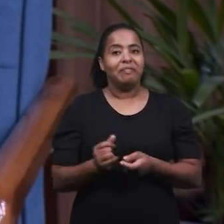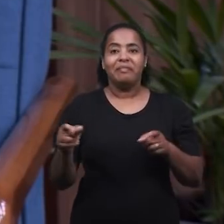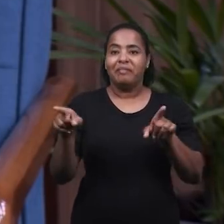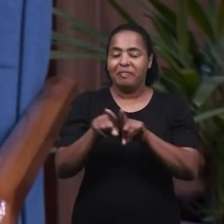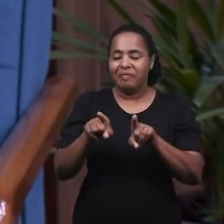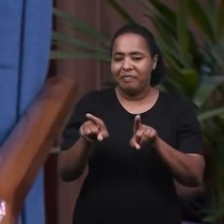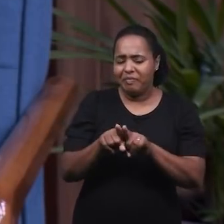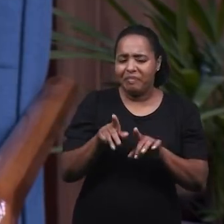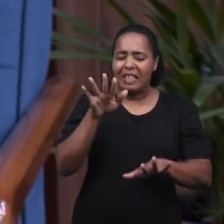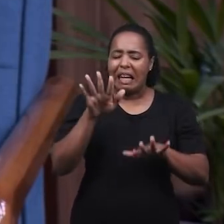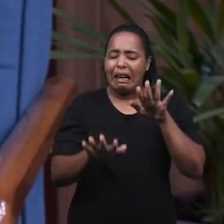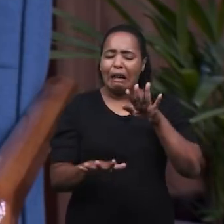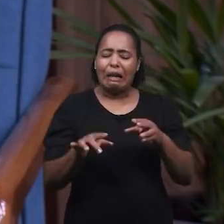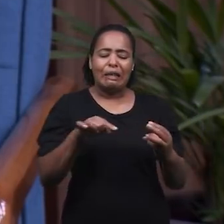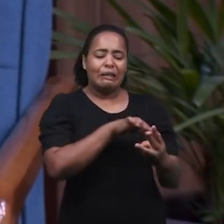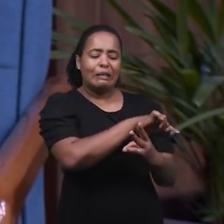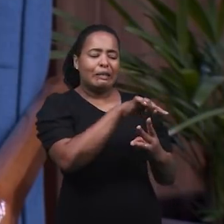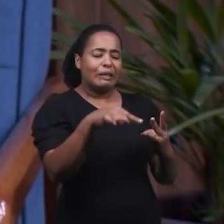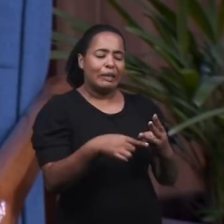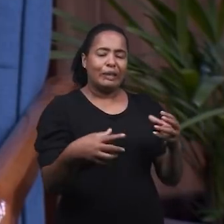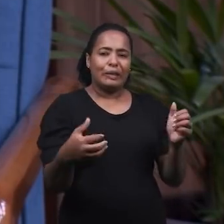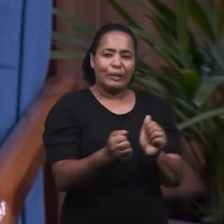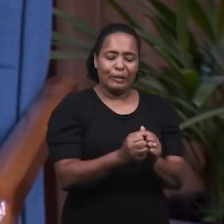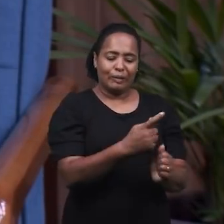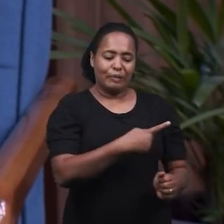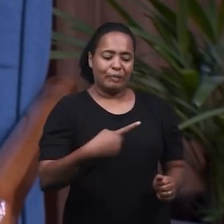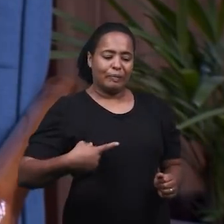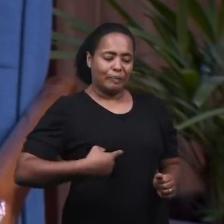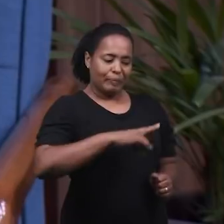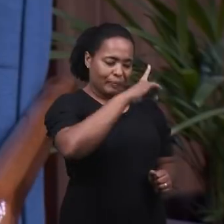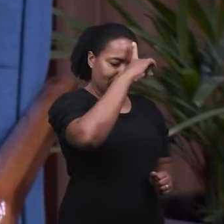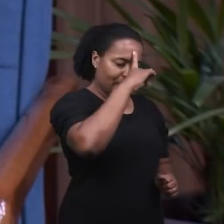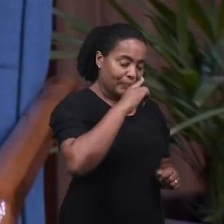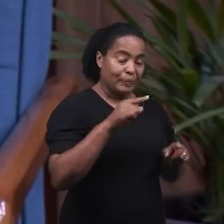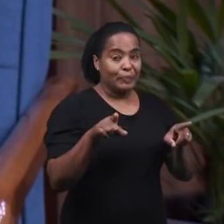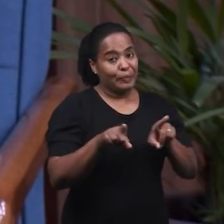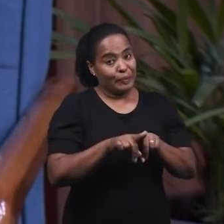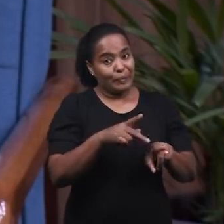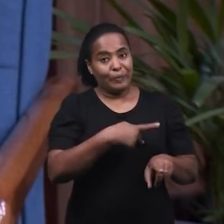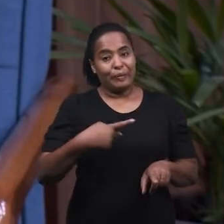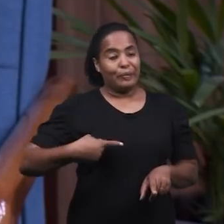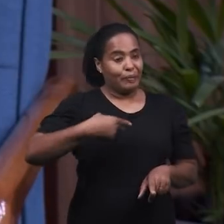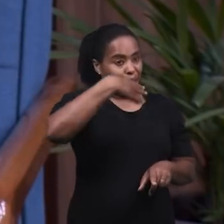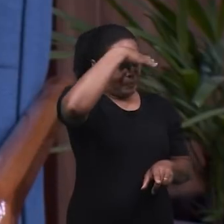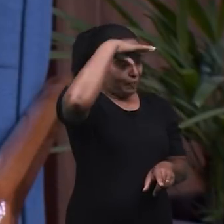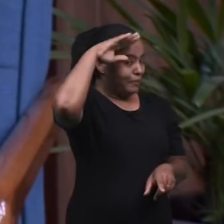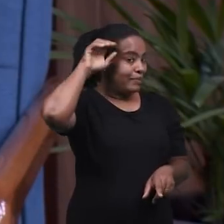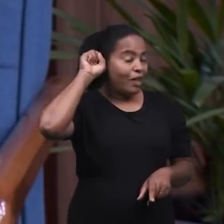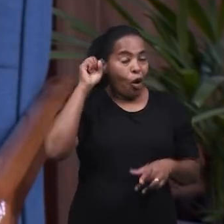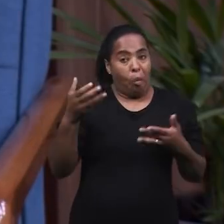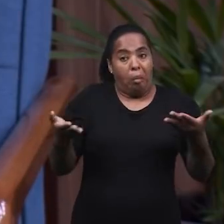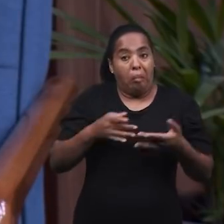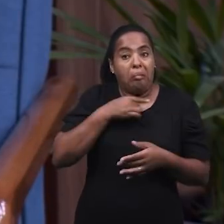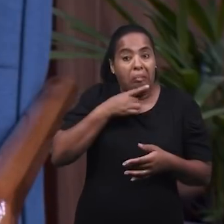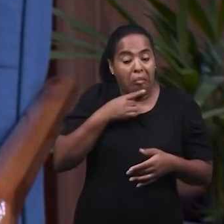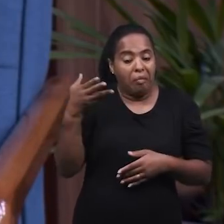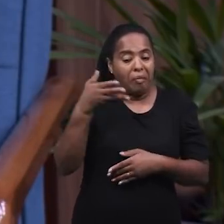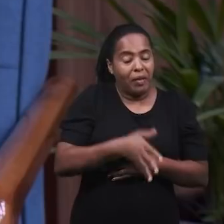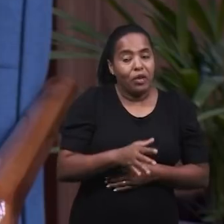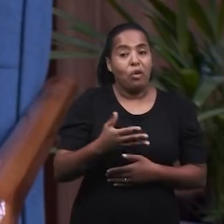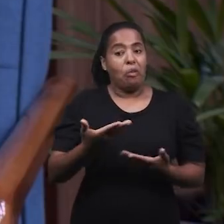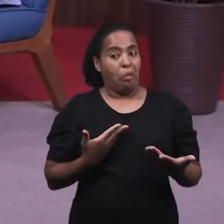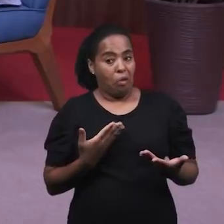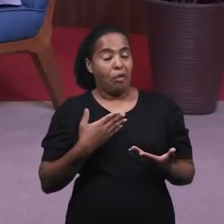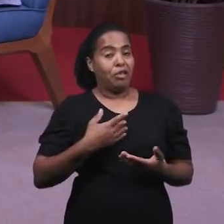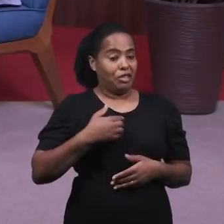estamos aqui em 3, junto com o pastor Daniel Moreira e o pastor Sérgio Souza. Hoje o pastor Sérgio Souza não pôde vir, então estamos eu e o pastor Daniel